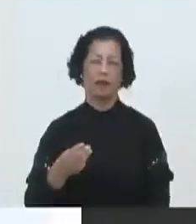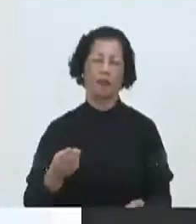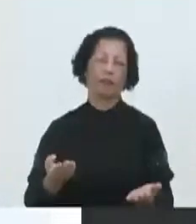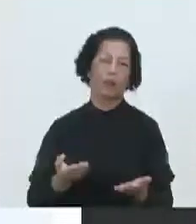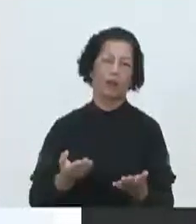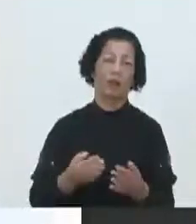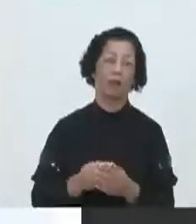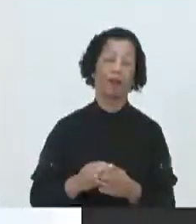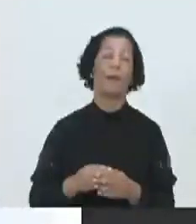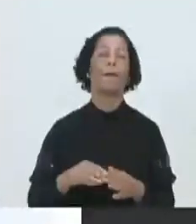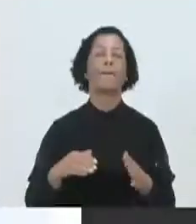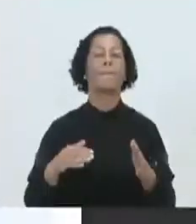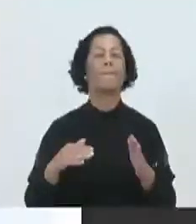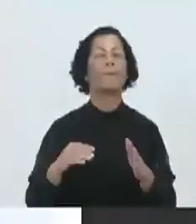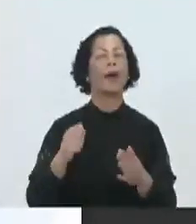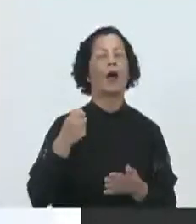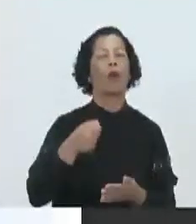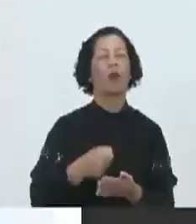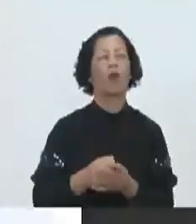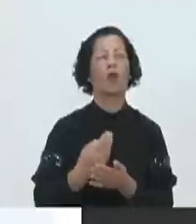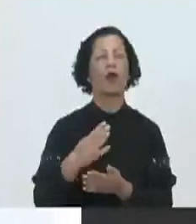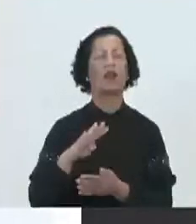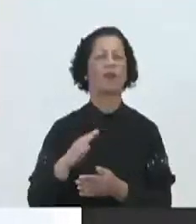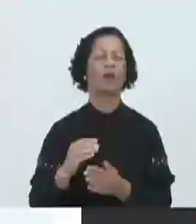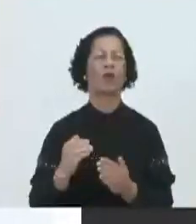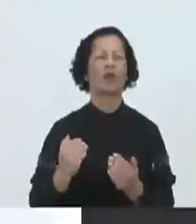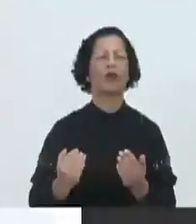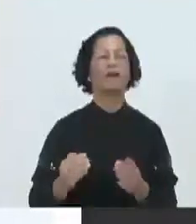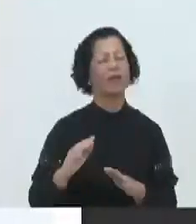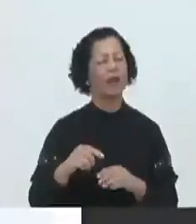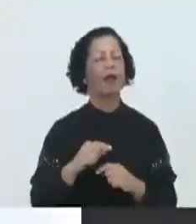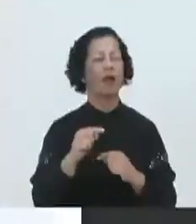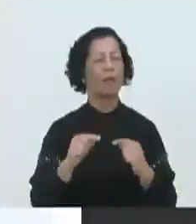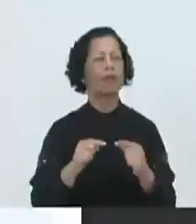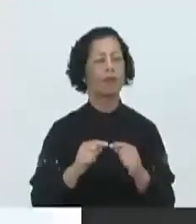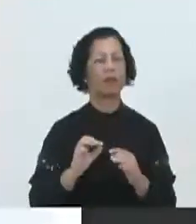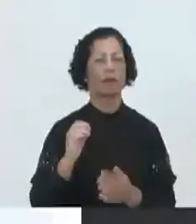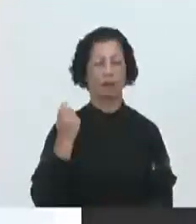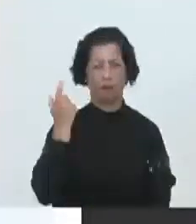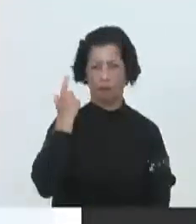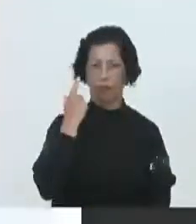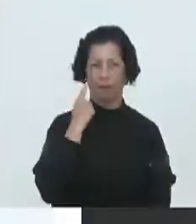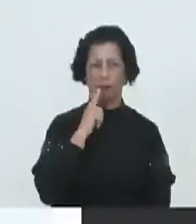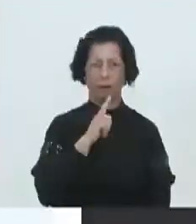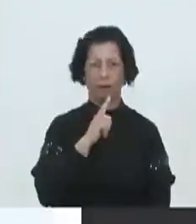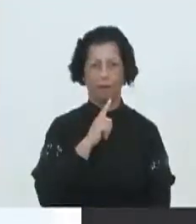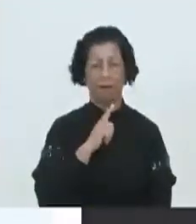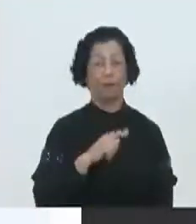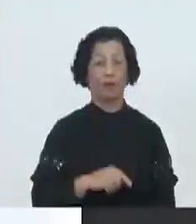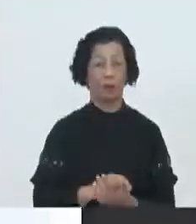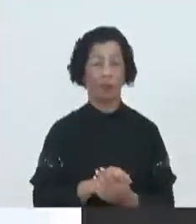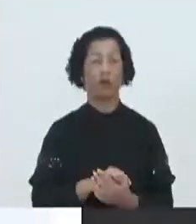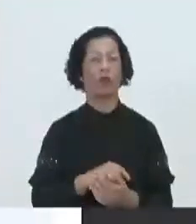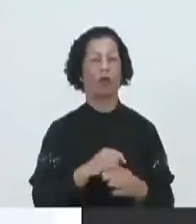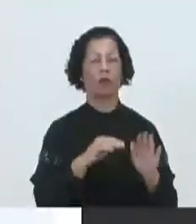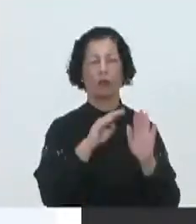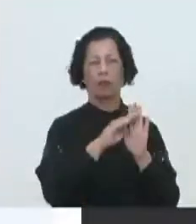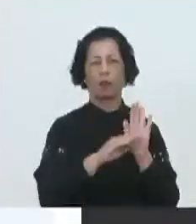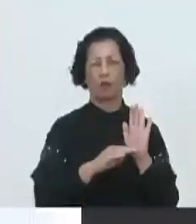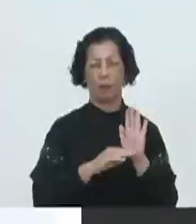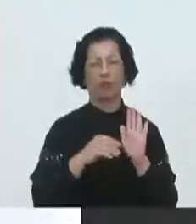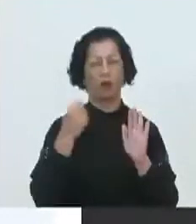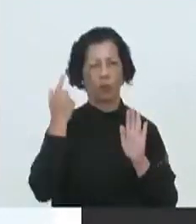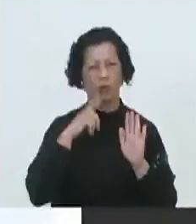4,23 milhões pagos bastante dentro do esperado bastante possível atingir aquilo que foi programado pro ano